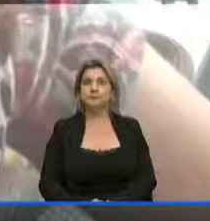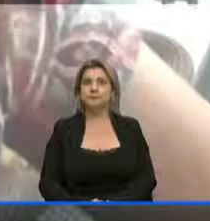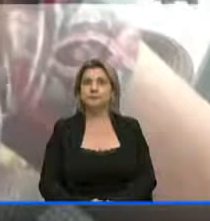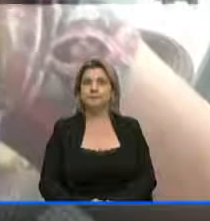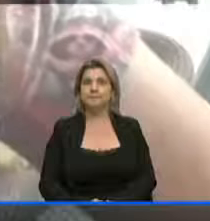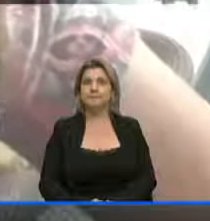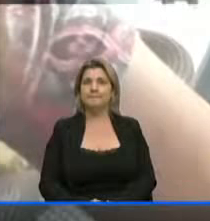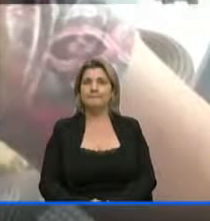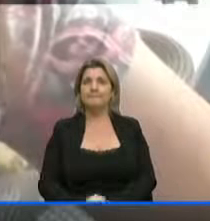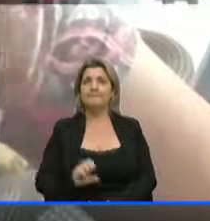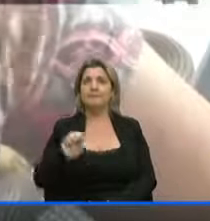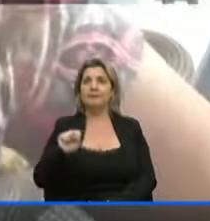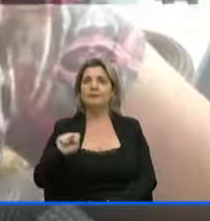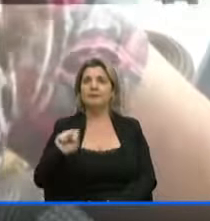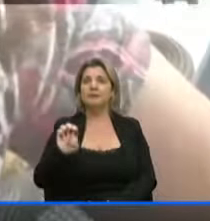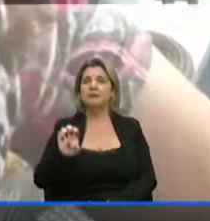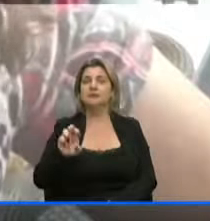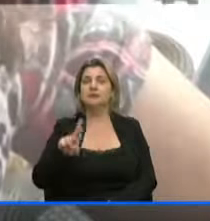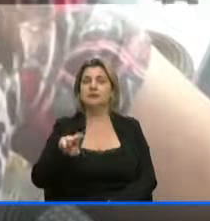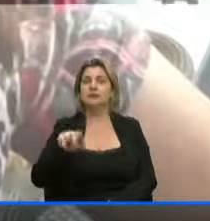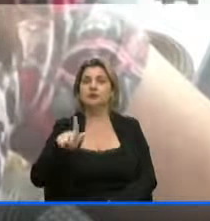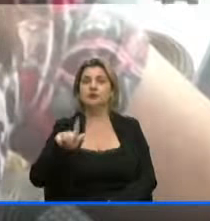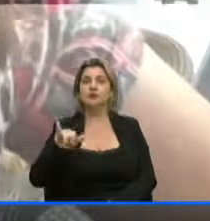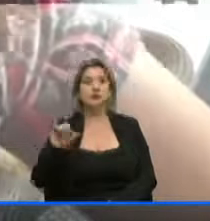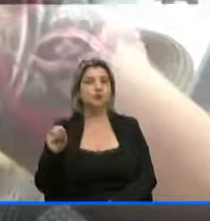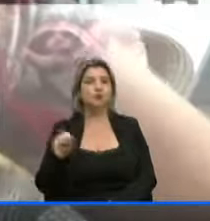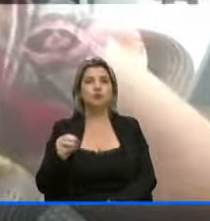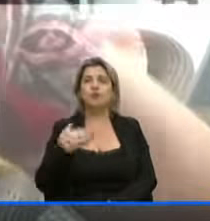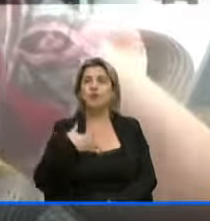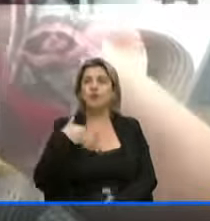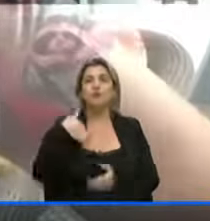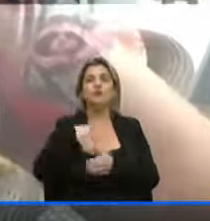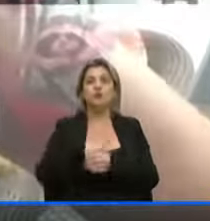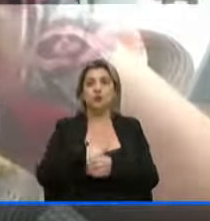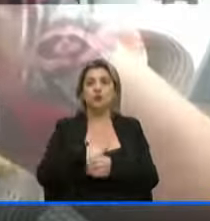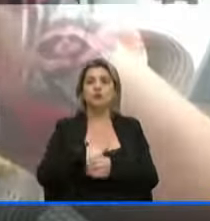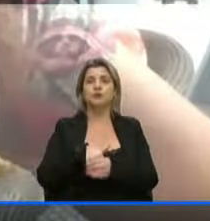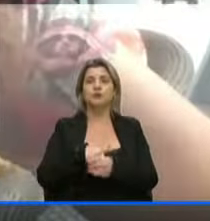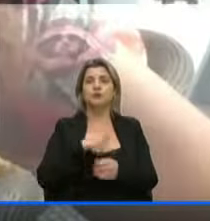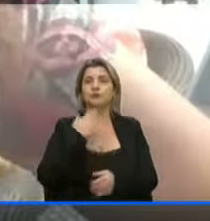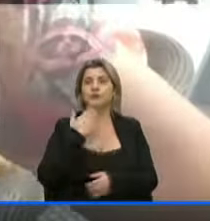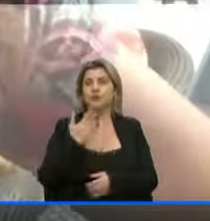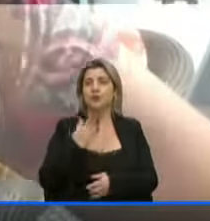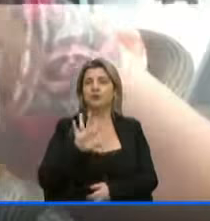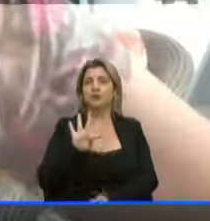Rui. Sérgio Pérez não está. Eu voto favorável. Tiago Simon?